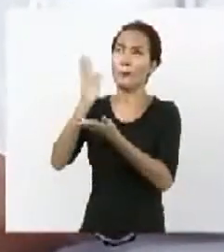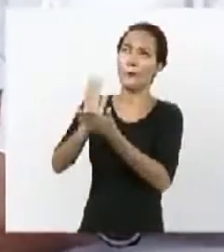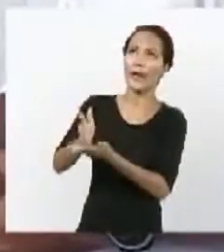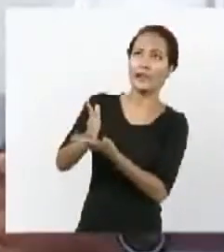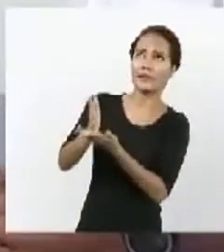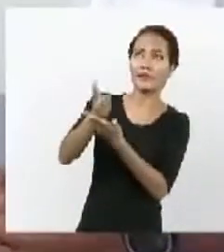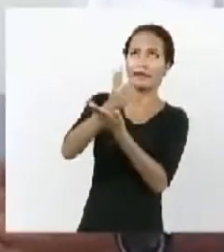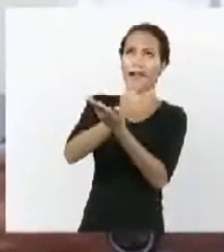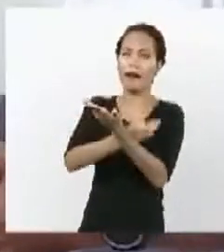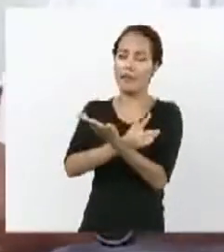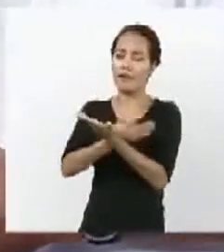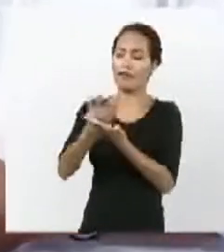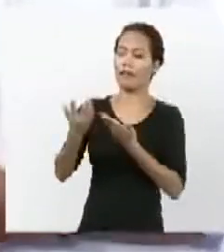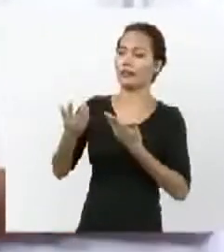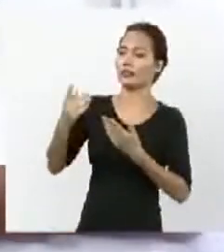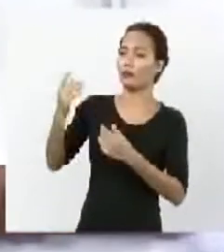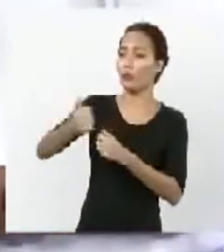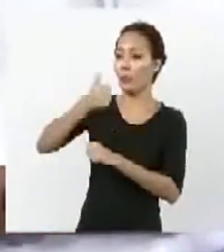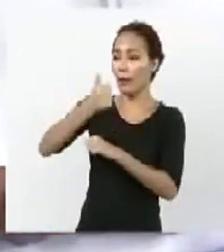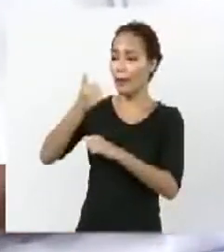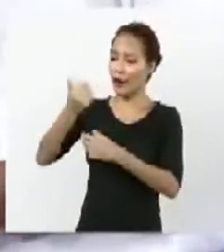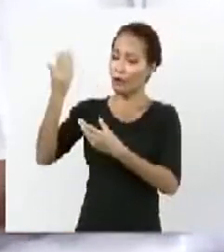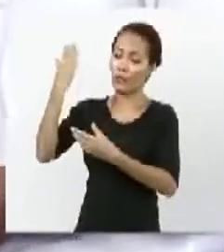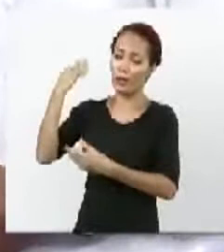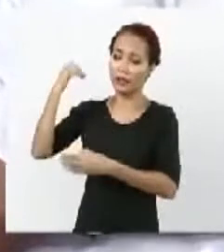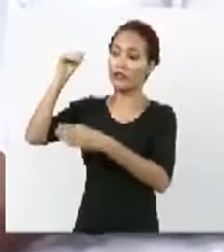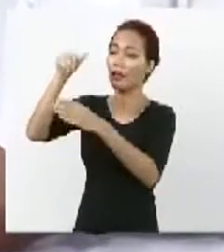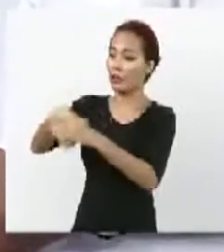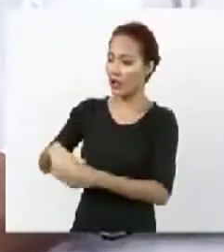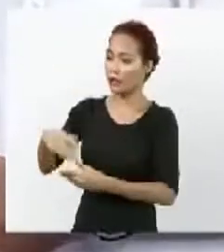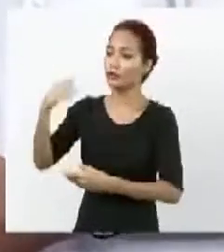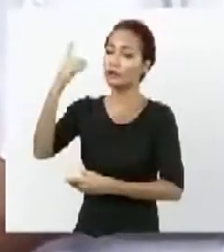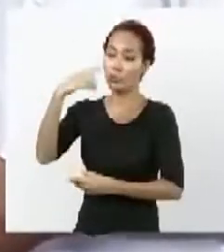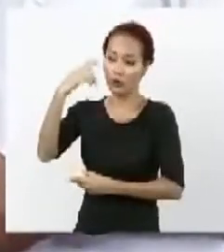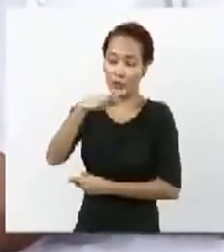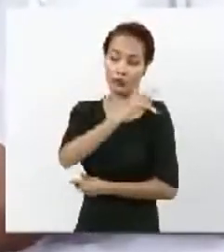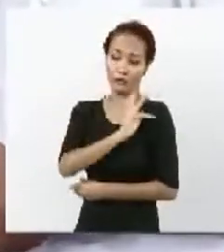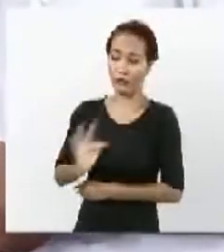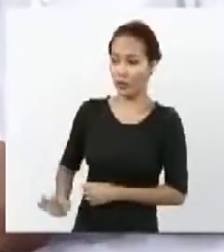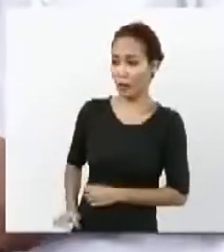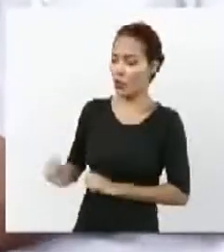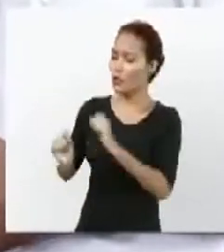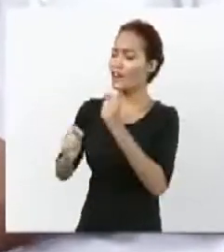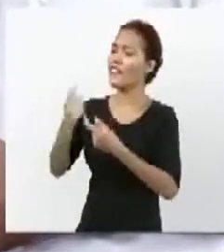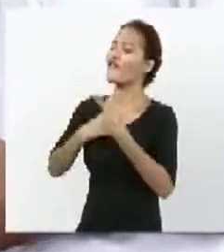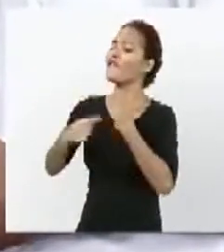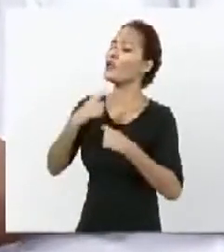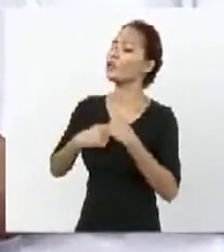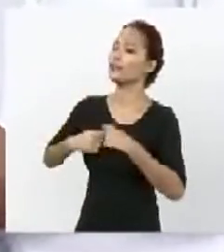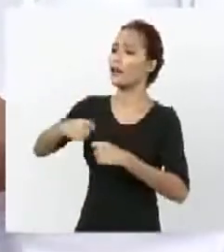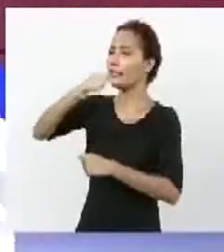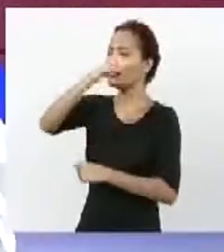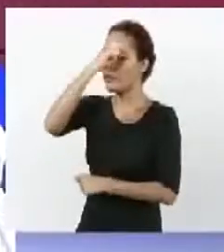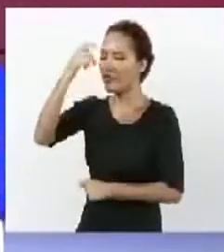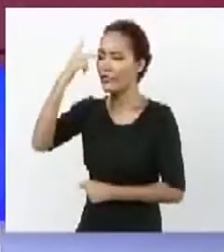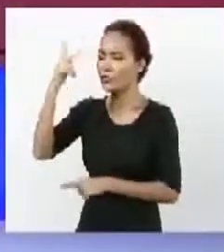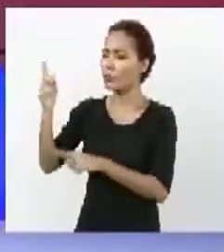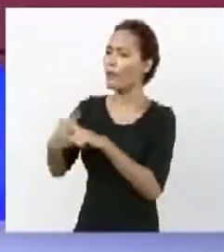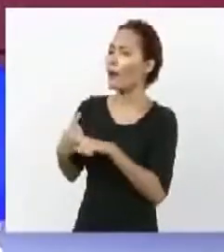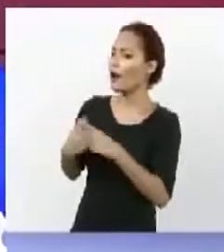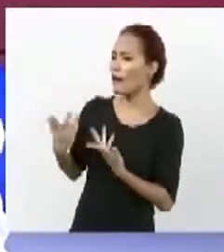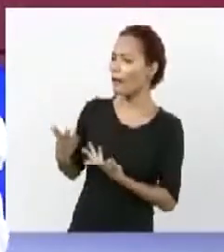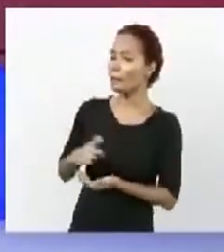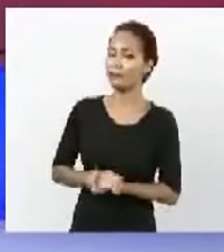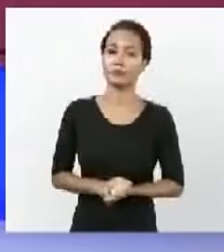deputado federal, inclusive foi o mais votado no estado do Pará. O que o fez a se candidatar à Prefeitura de Belém? Bem, muito